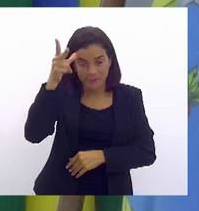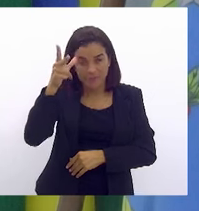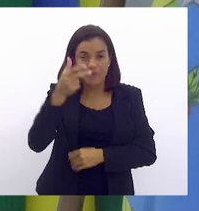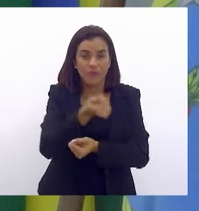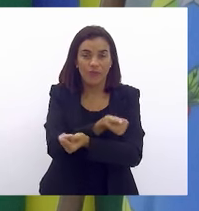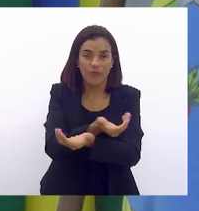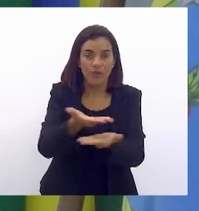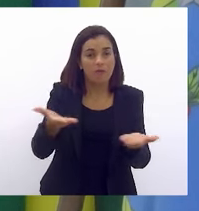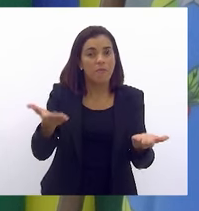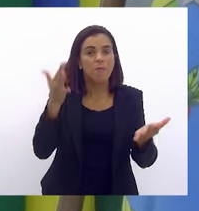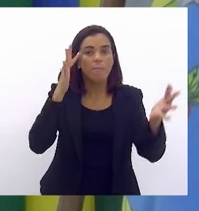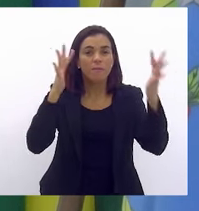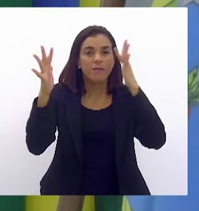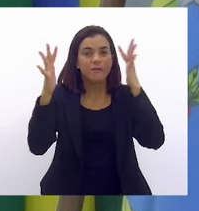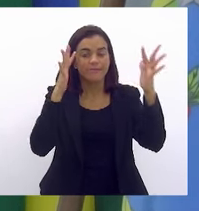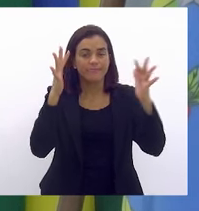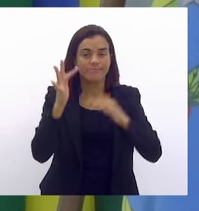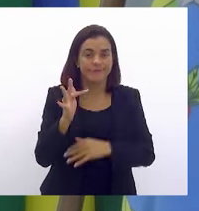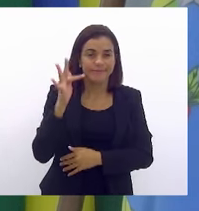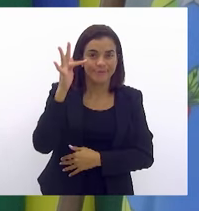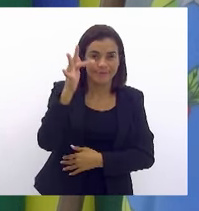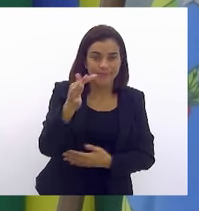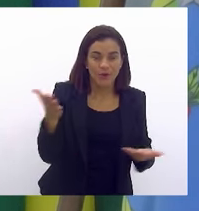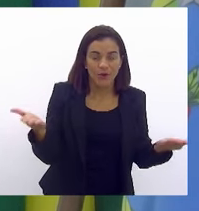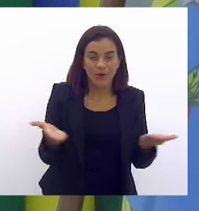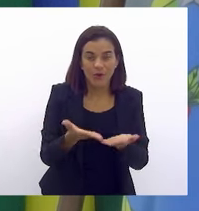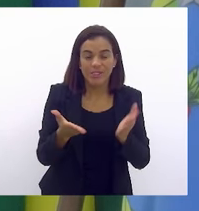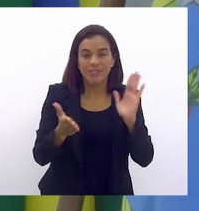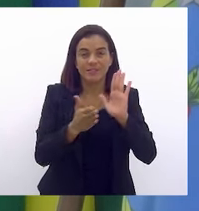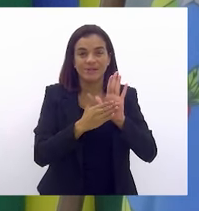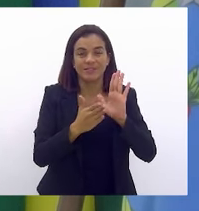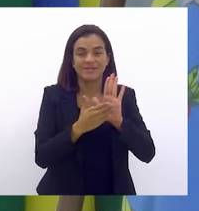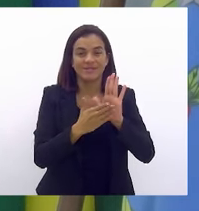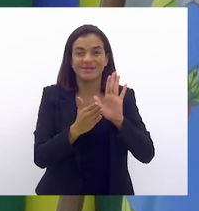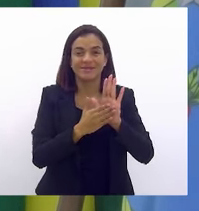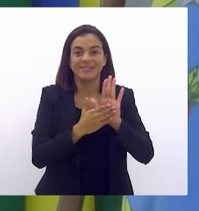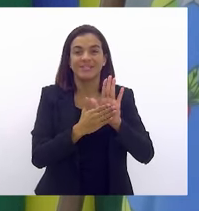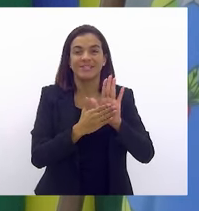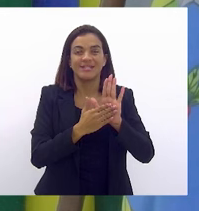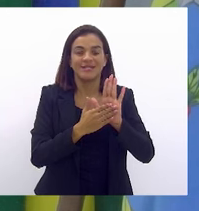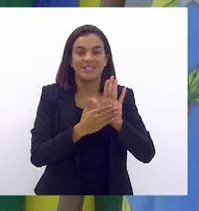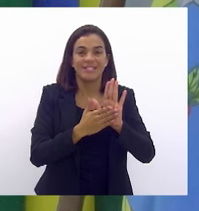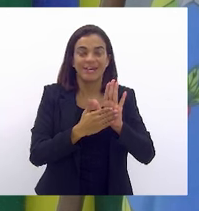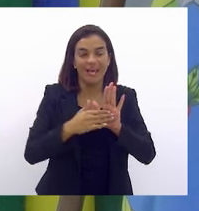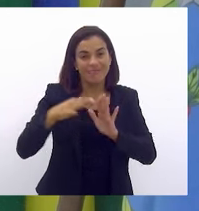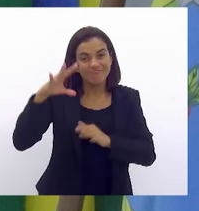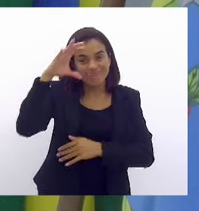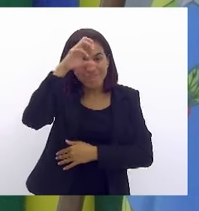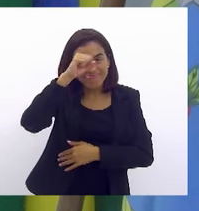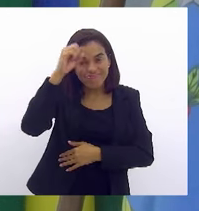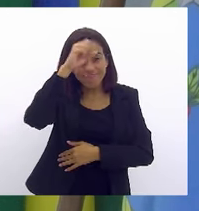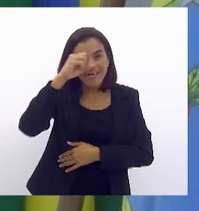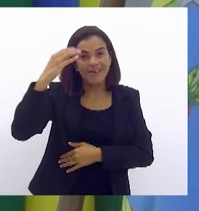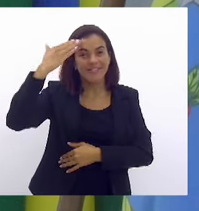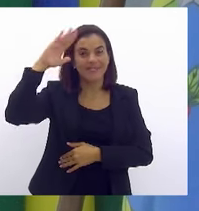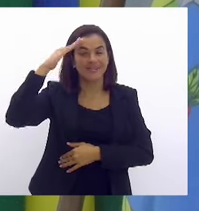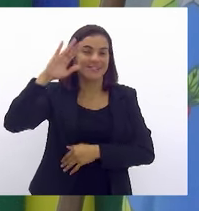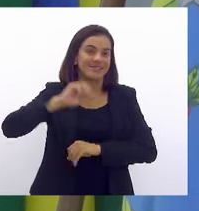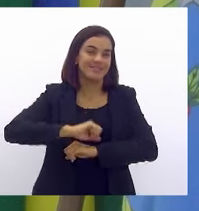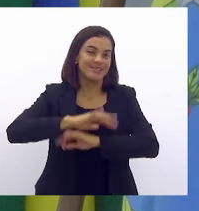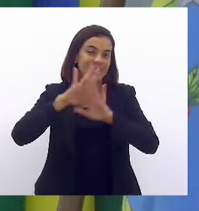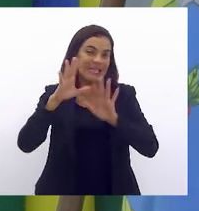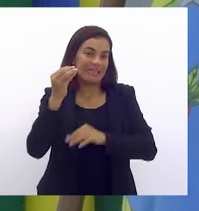para o futuro, né? Então, hoje a nossa proposta aqui é aprender e entender e tentar